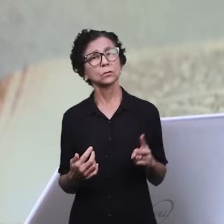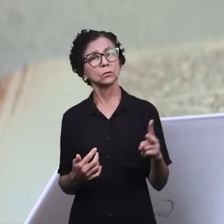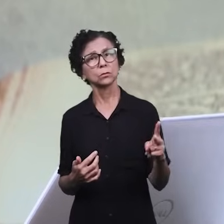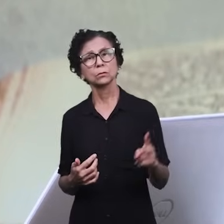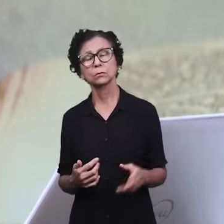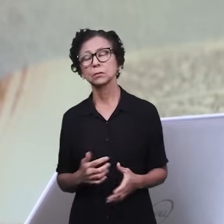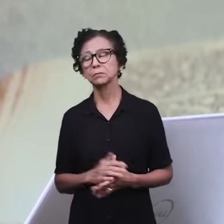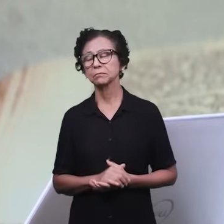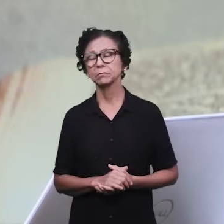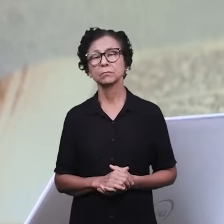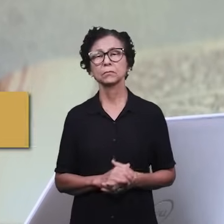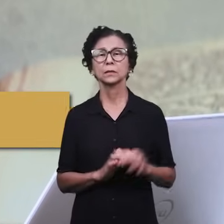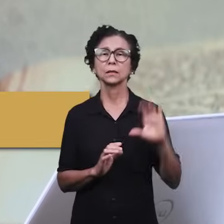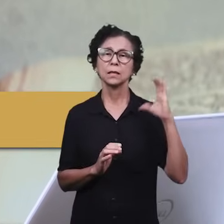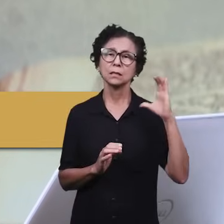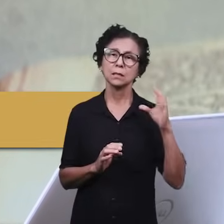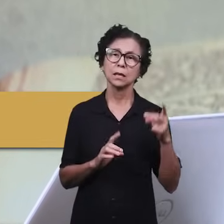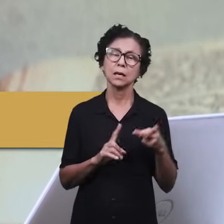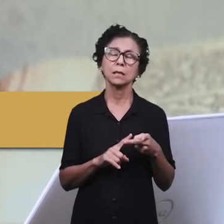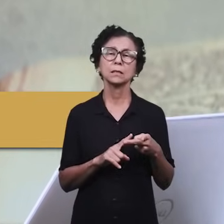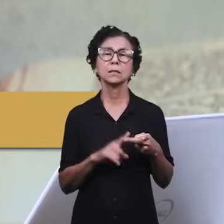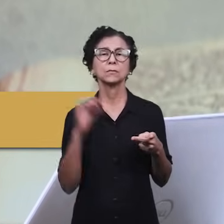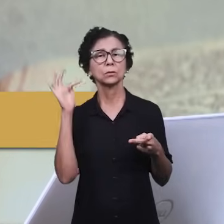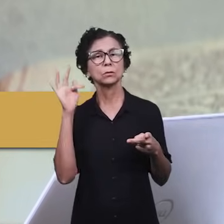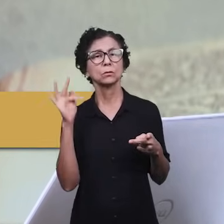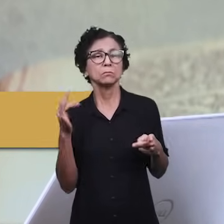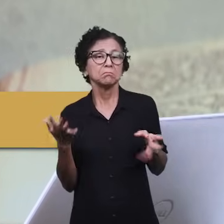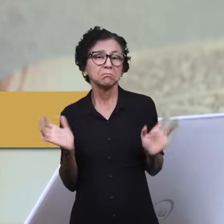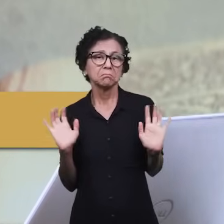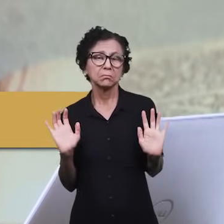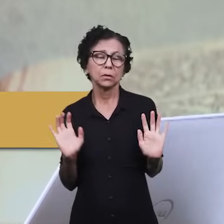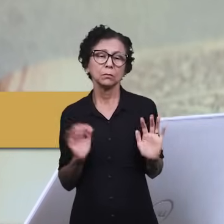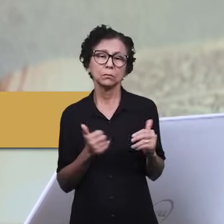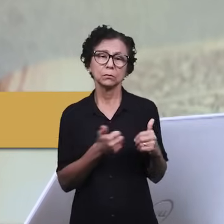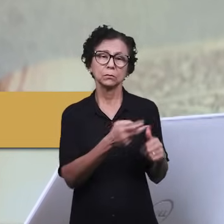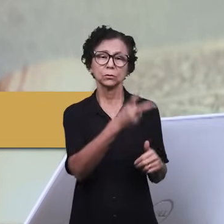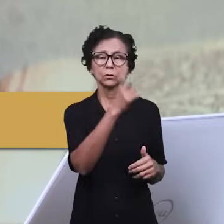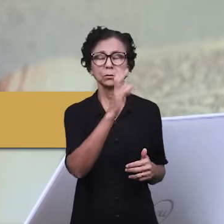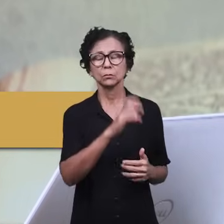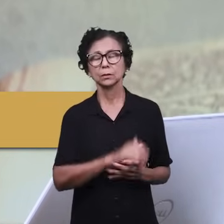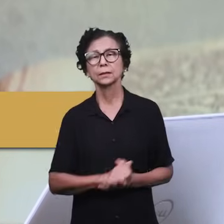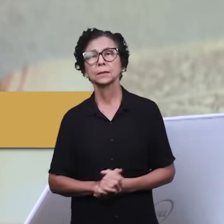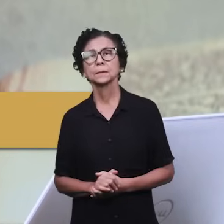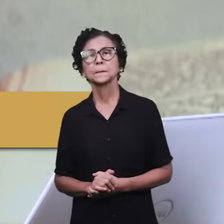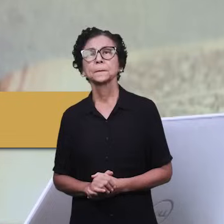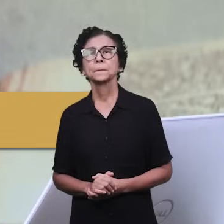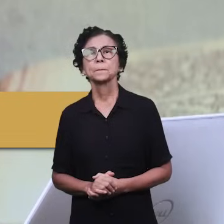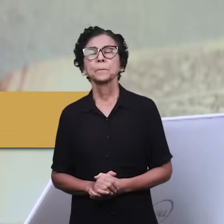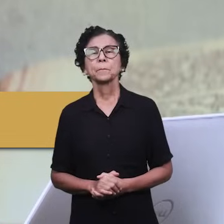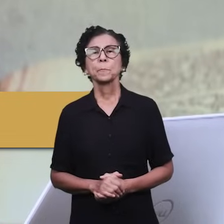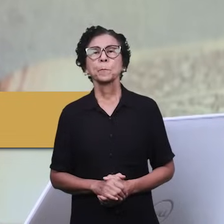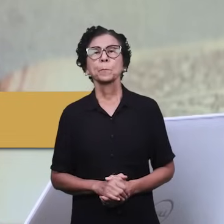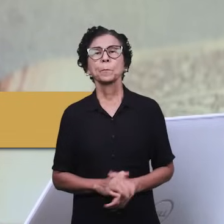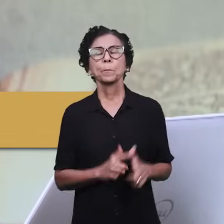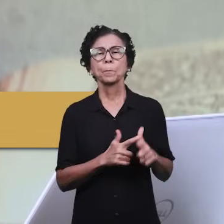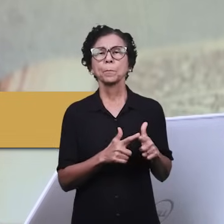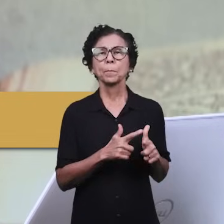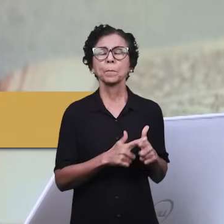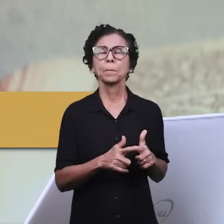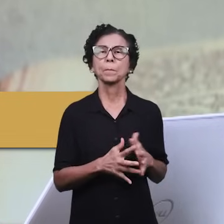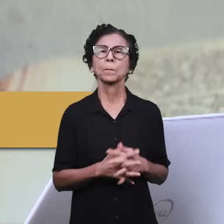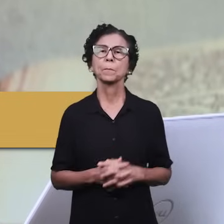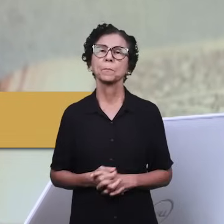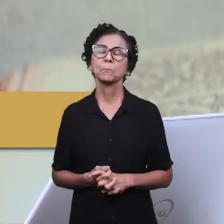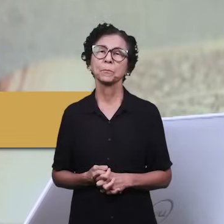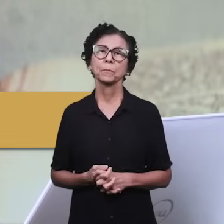razão continua, a razão sempre existiu, é ciência, filosofia é ciência, então é ficar aí do jeito que está, né? O grande problema é isso aí.